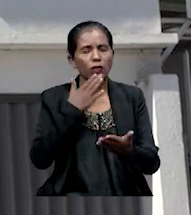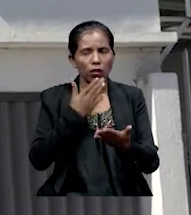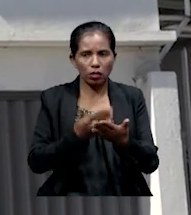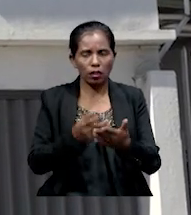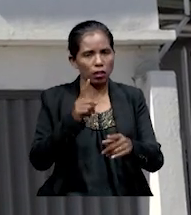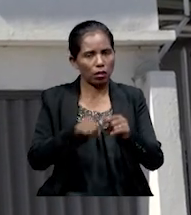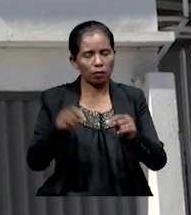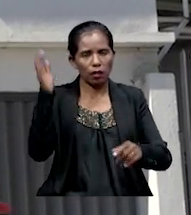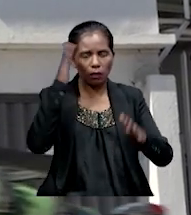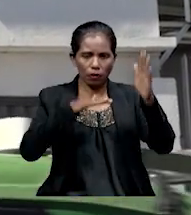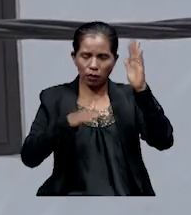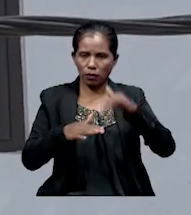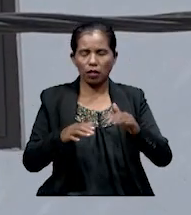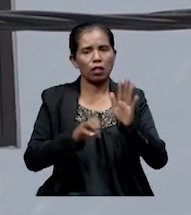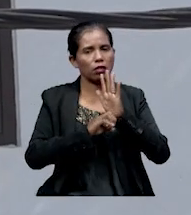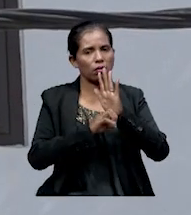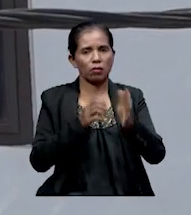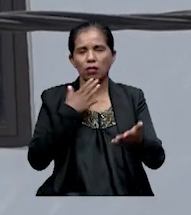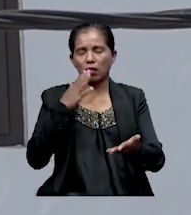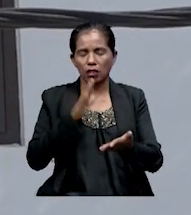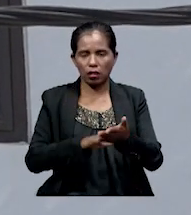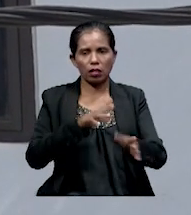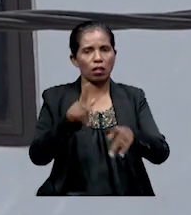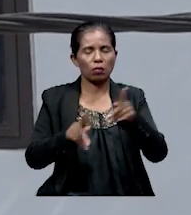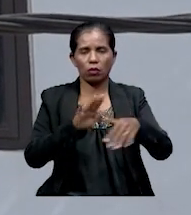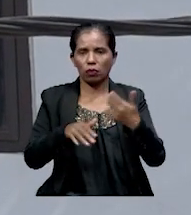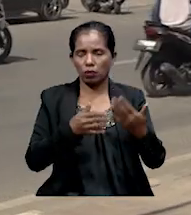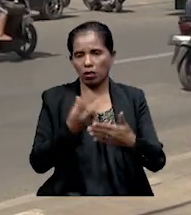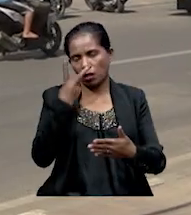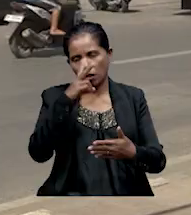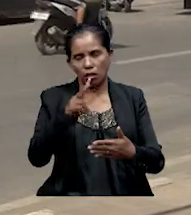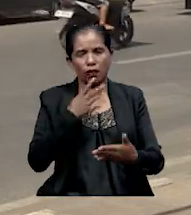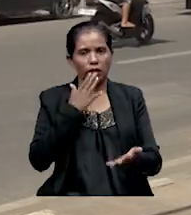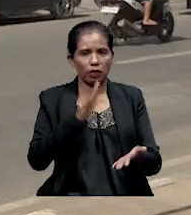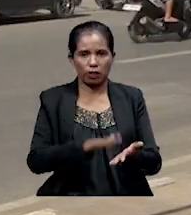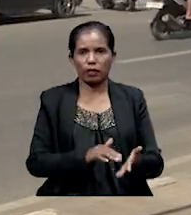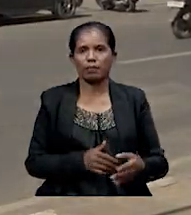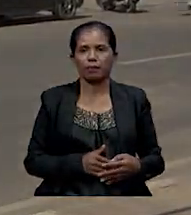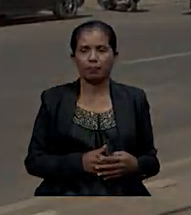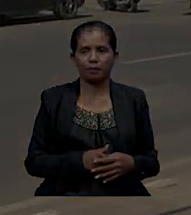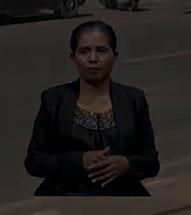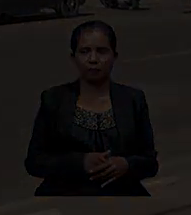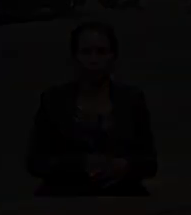malu, tuku malu ne, exemplo da dia e a comunidade ne matan. Jimmy Fernandes, Zuvel da Costa, Gemen.